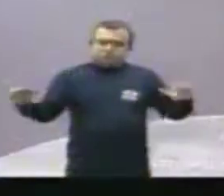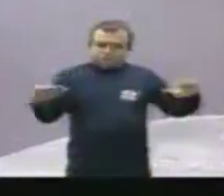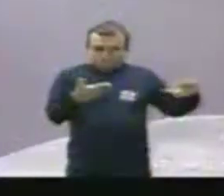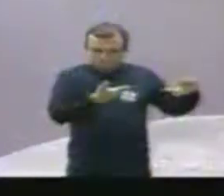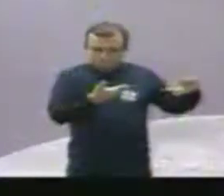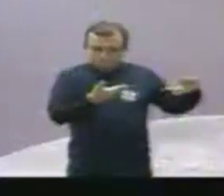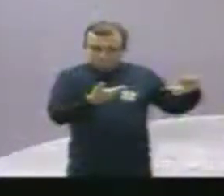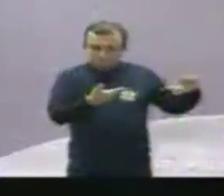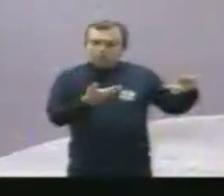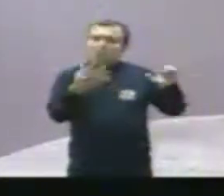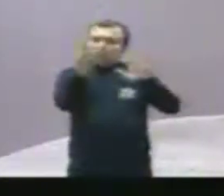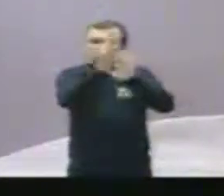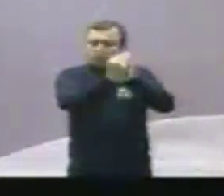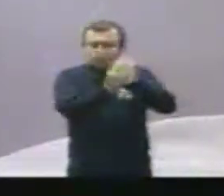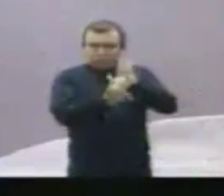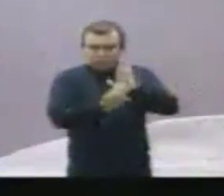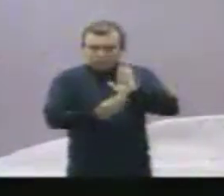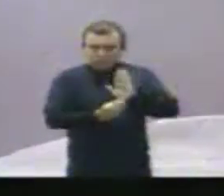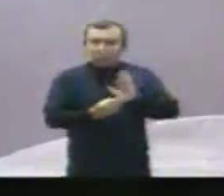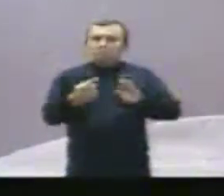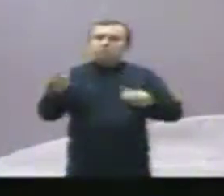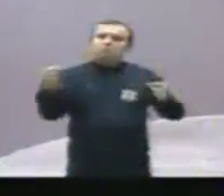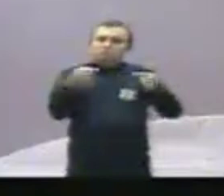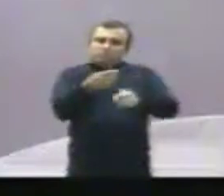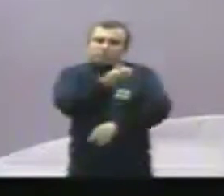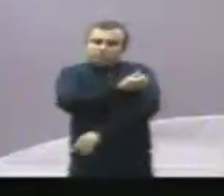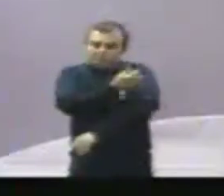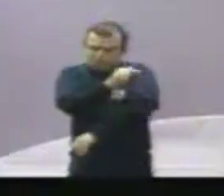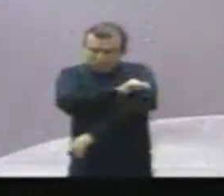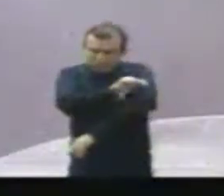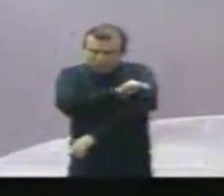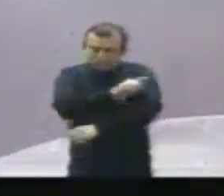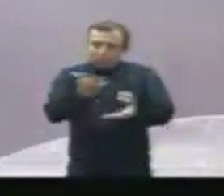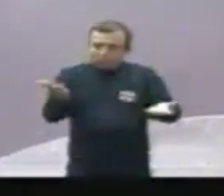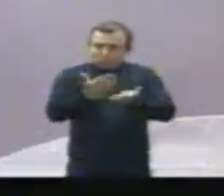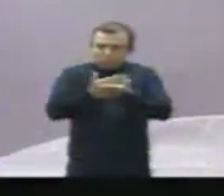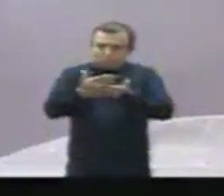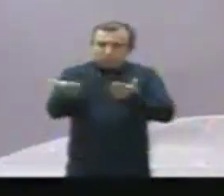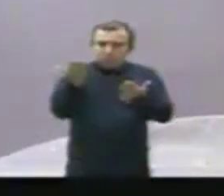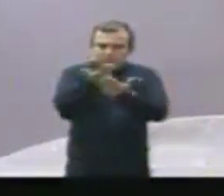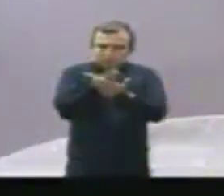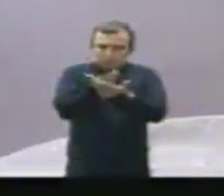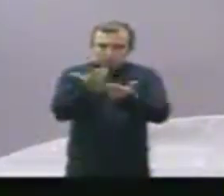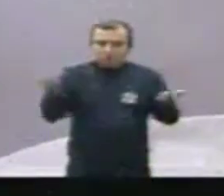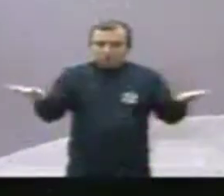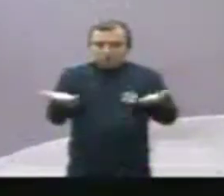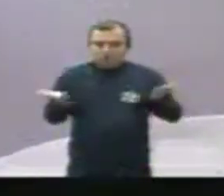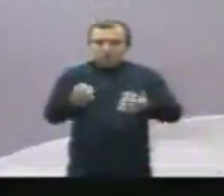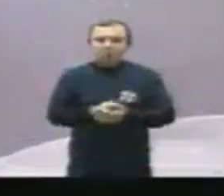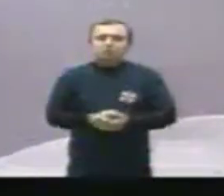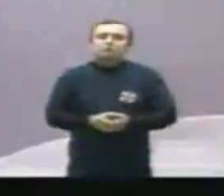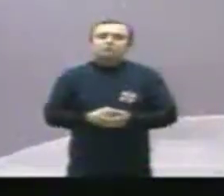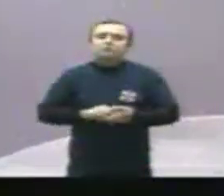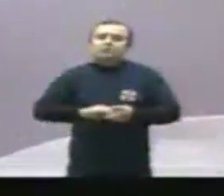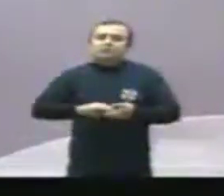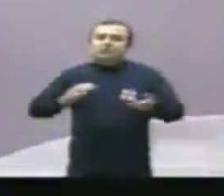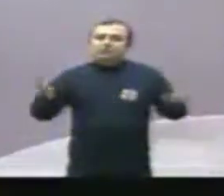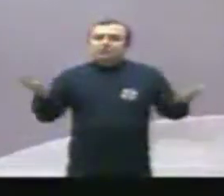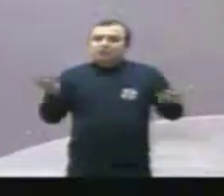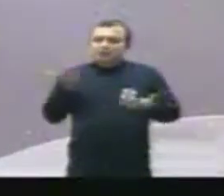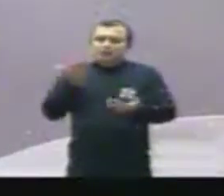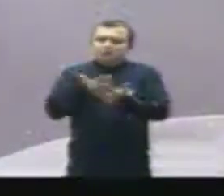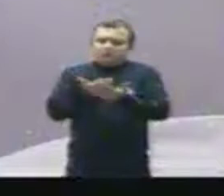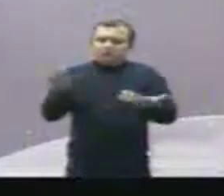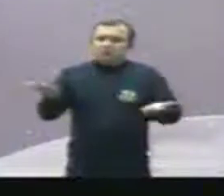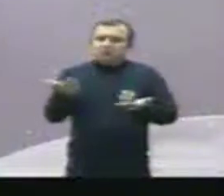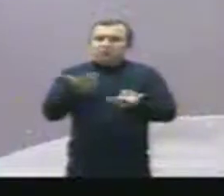EF89-EF07. que é o conteúdo aí para você que está no 6º e 7º ano. Vamos dar então início à nossa aula. Então a aula de hoje é sobre